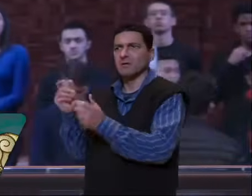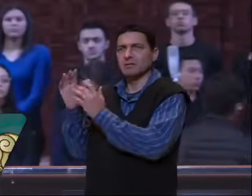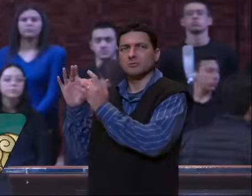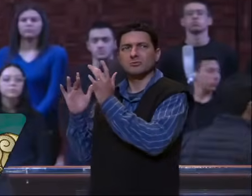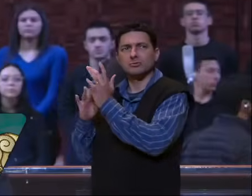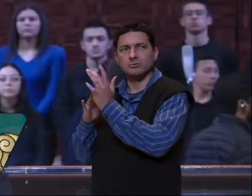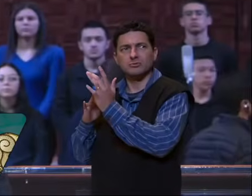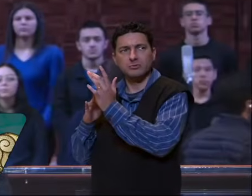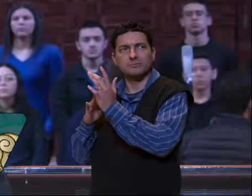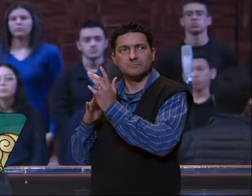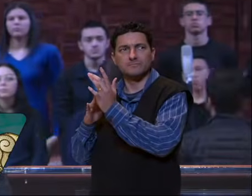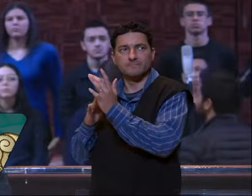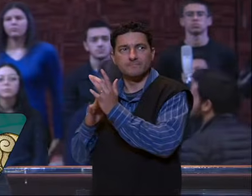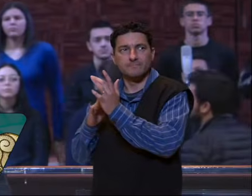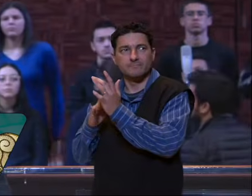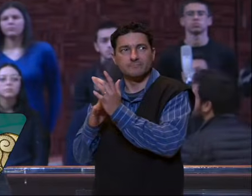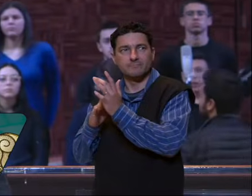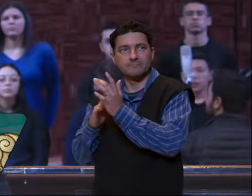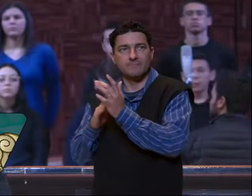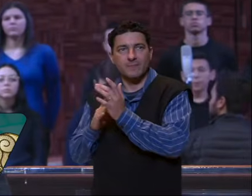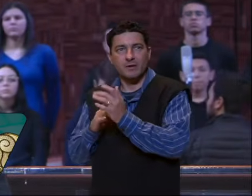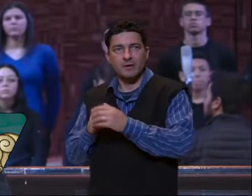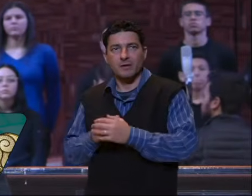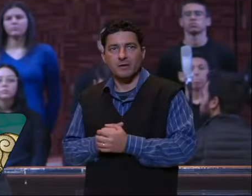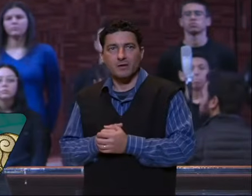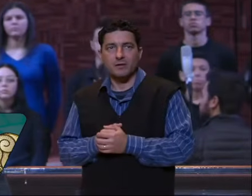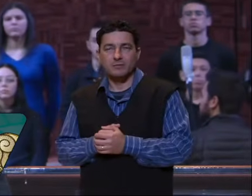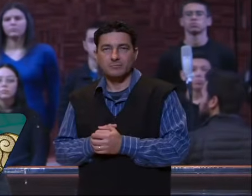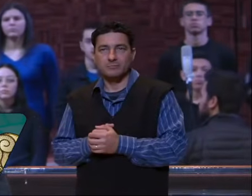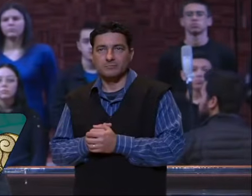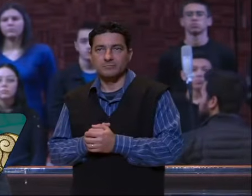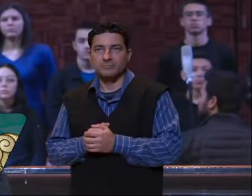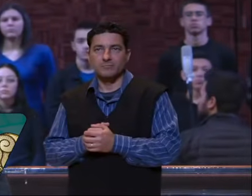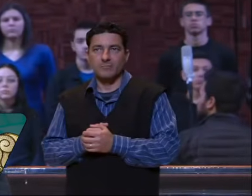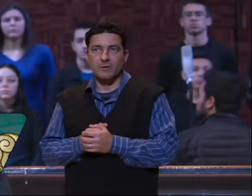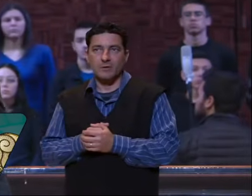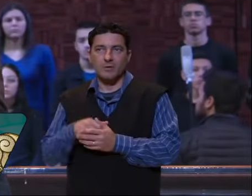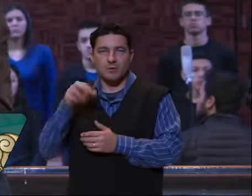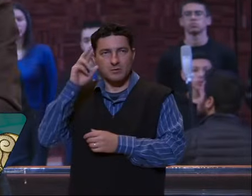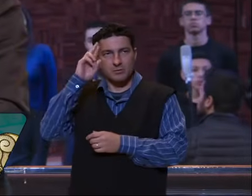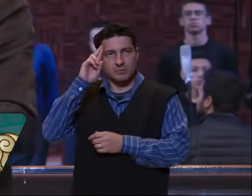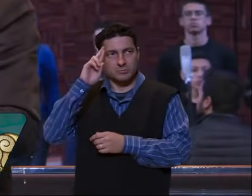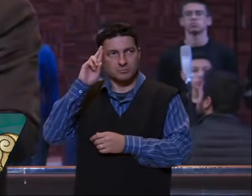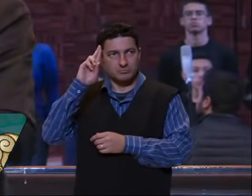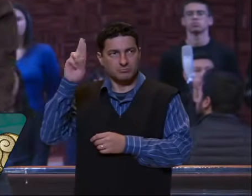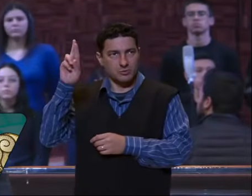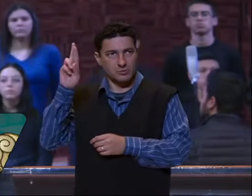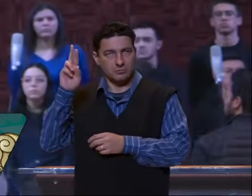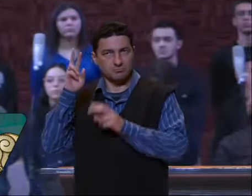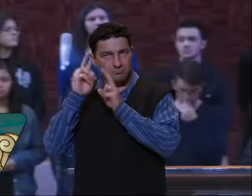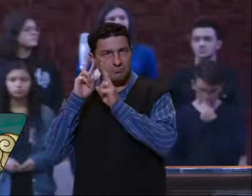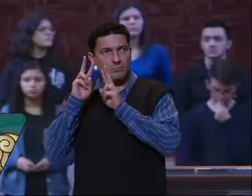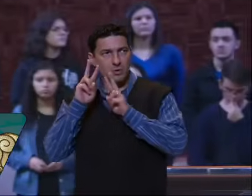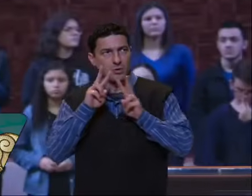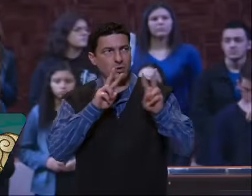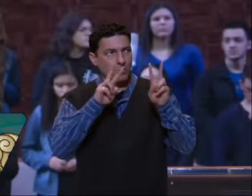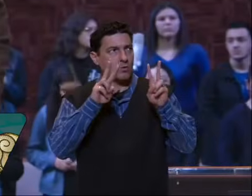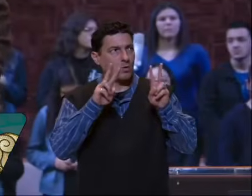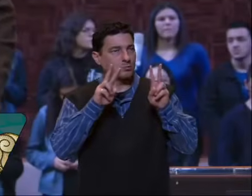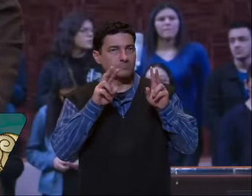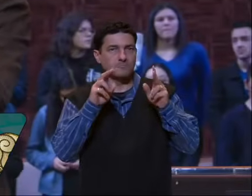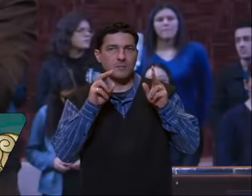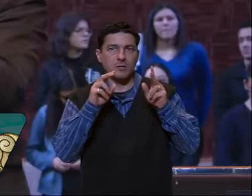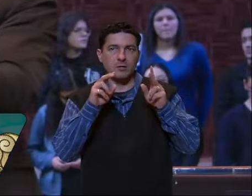um profeta, como uma pessoa boa, mas Ele não é o Senhor da tua vida. O que significa isso, pastor? A mensagem de Jesus,